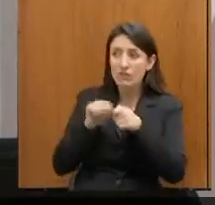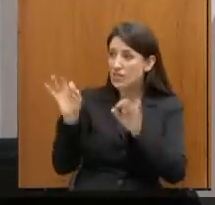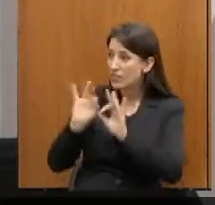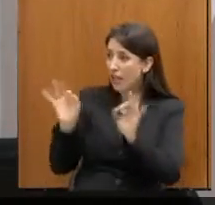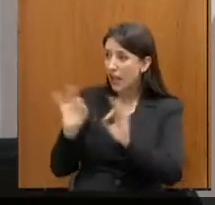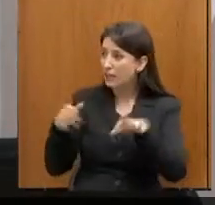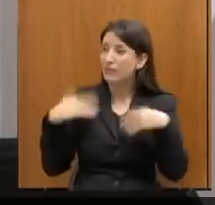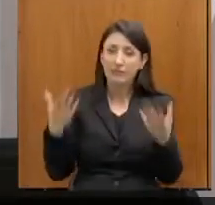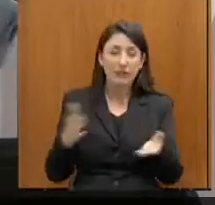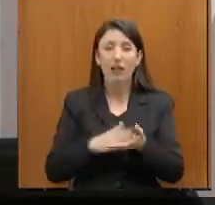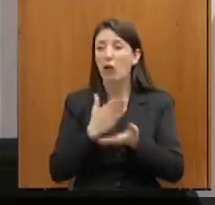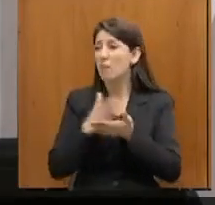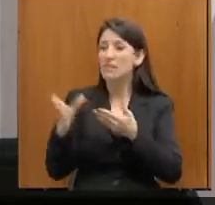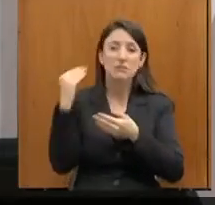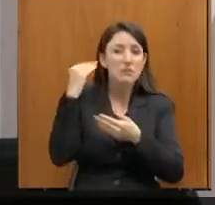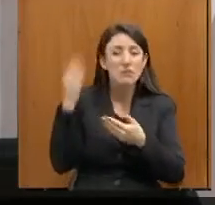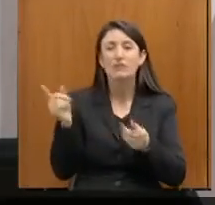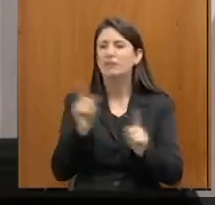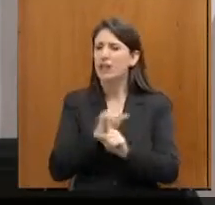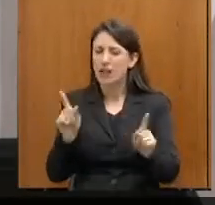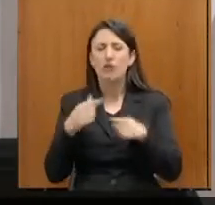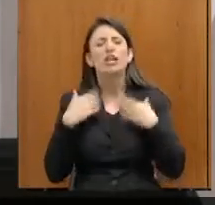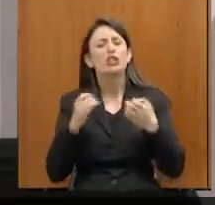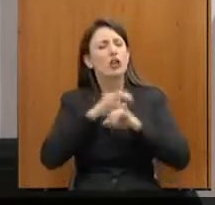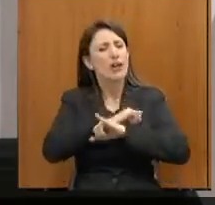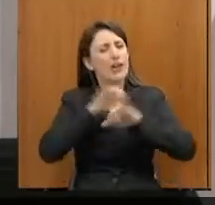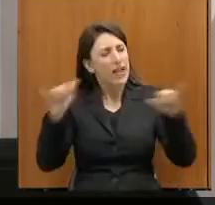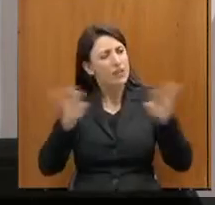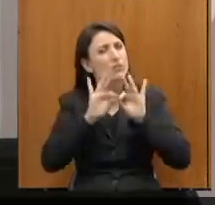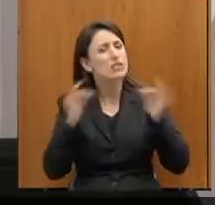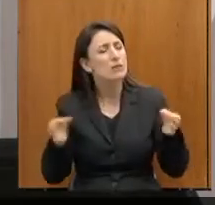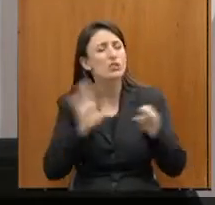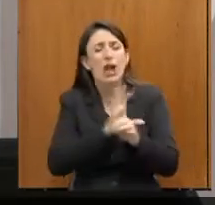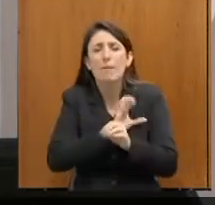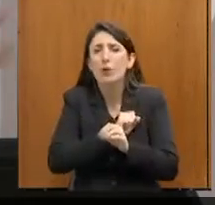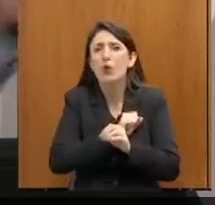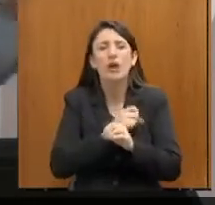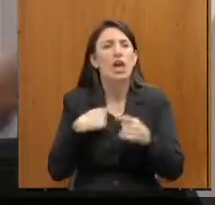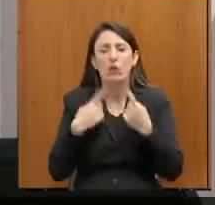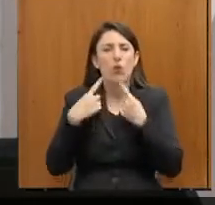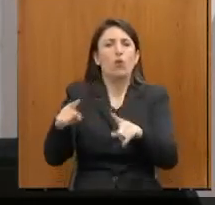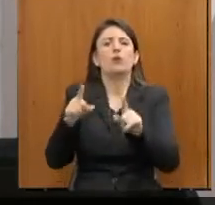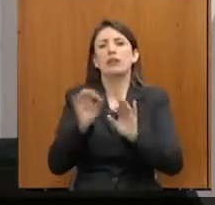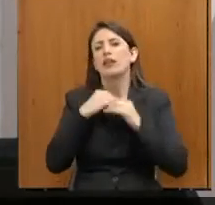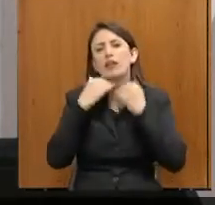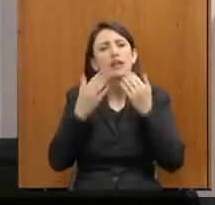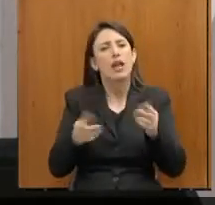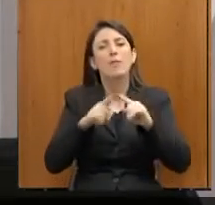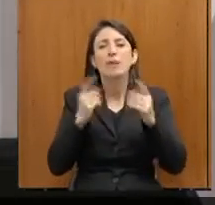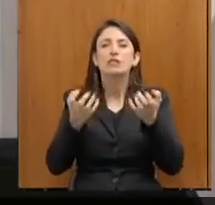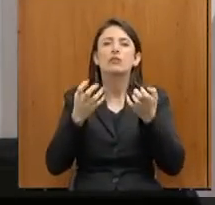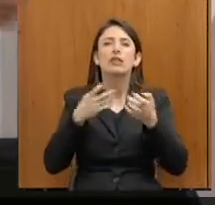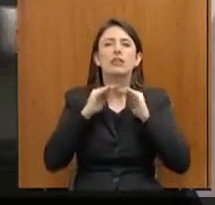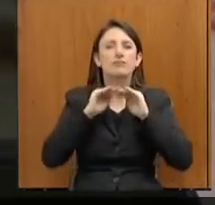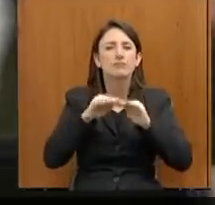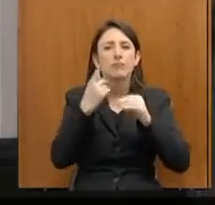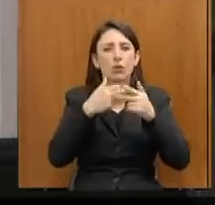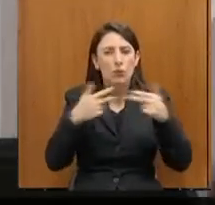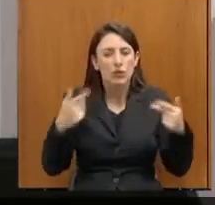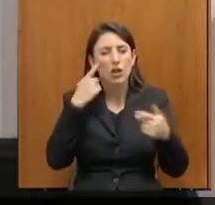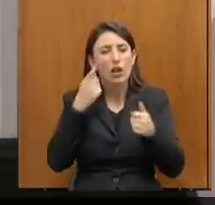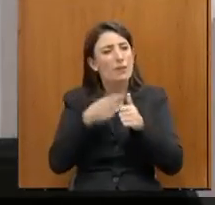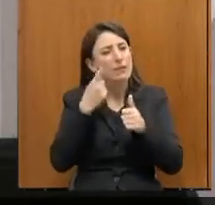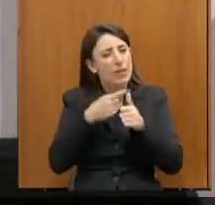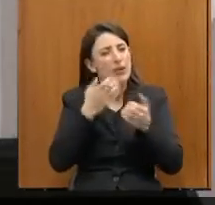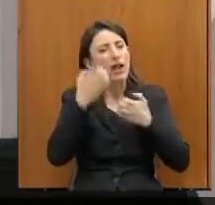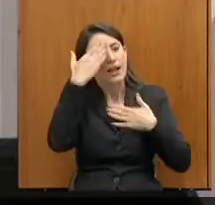fazer e fica de mimir né então é só um recado recado simples de amor viu gente não é aqui para ninguém não mas eu queria falar uma coisa secretário primeiro